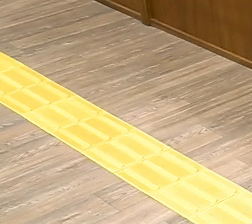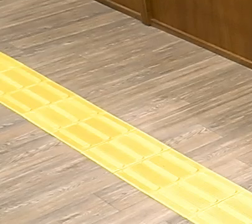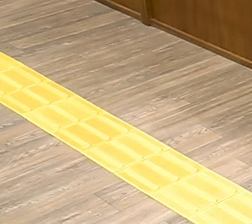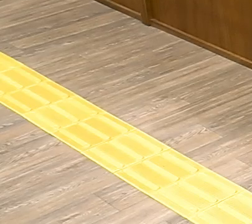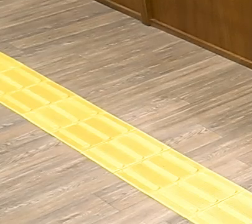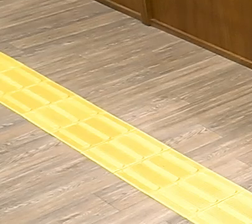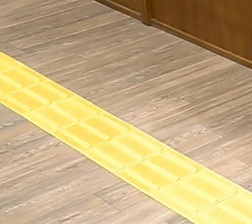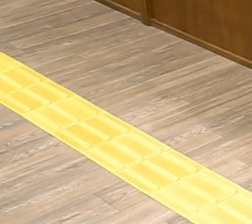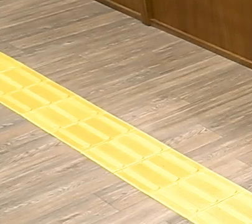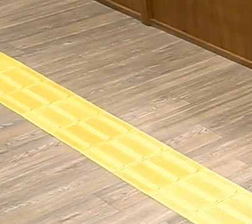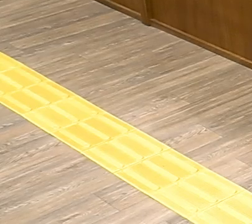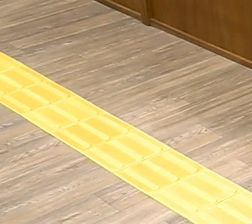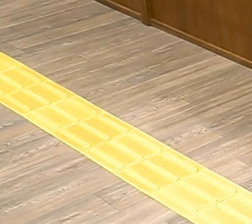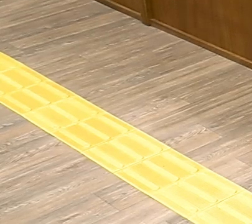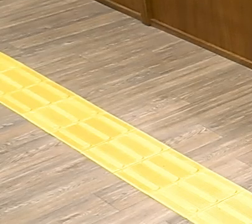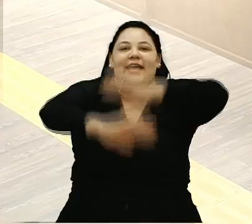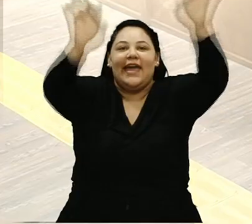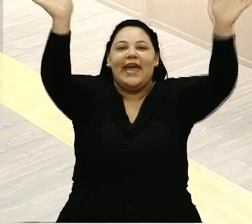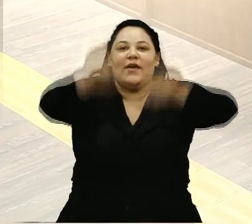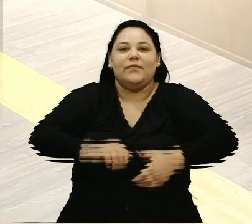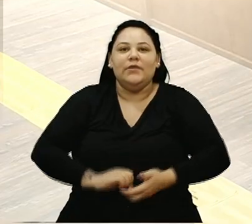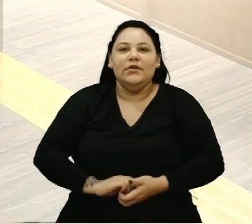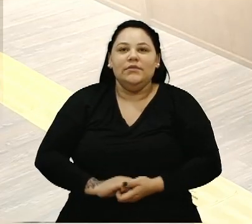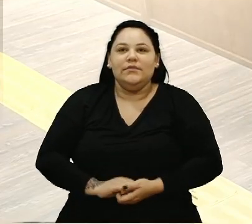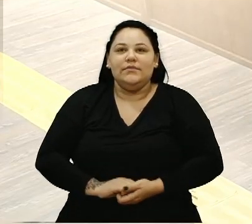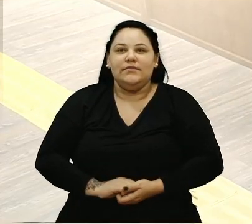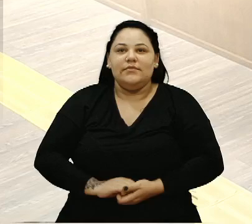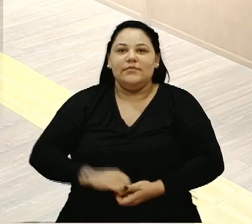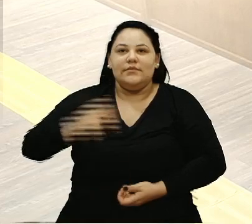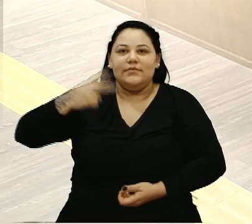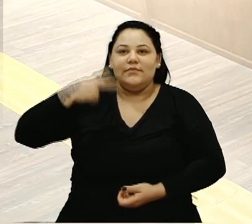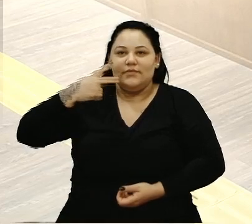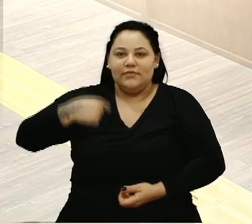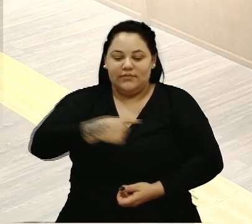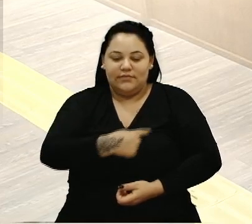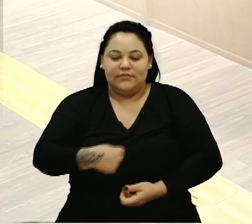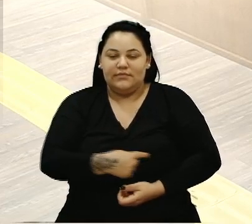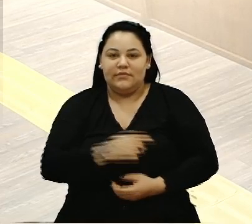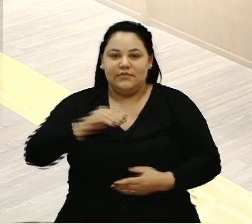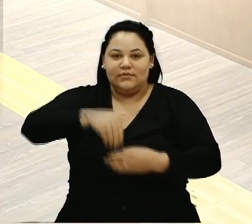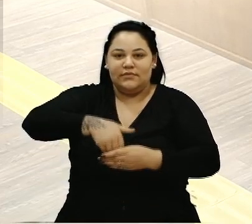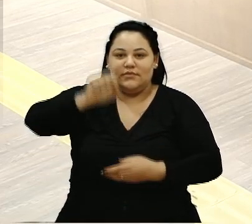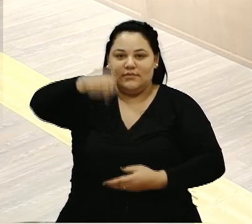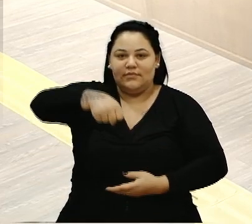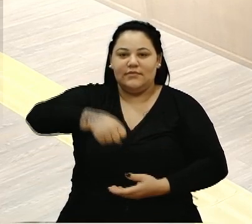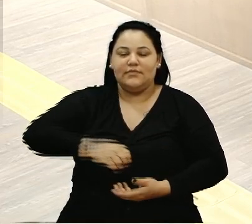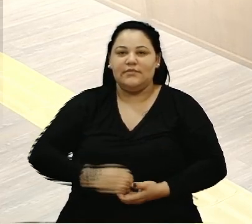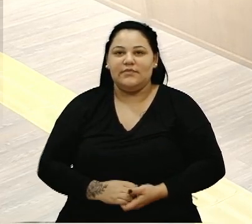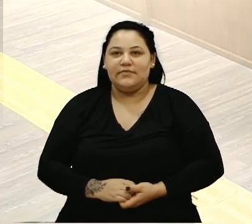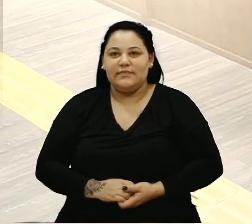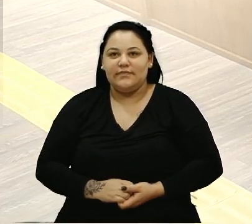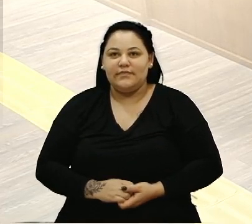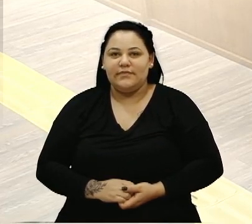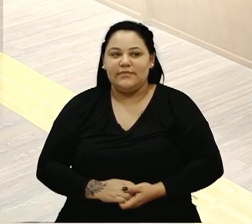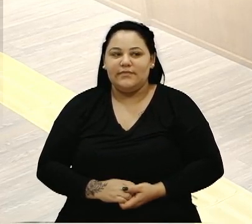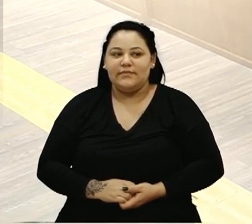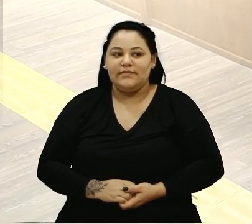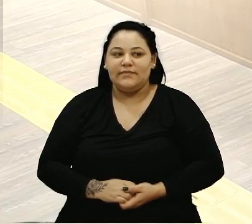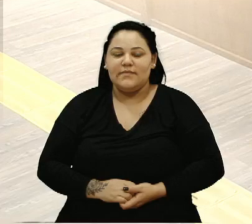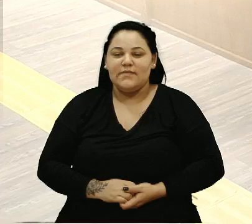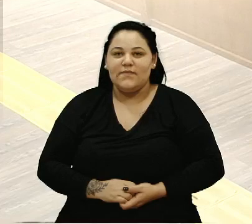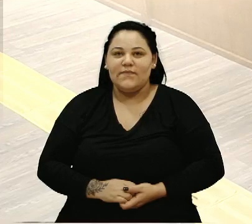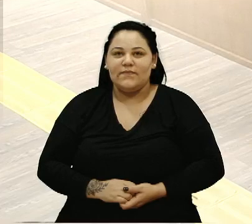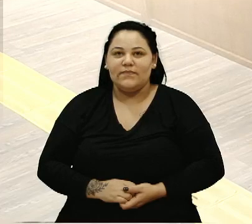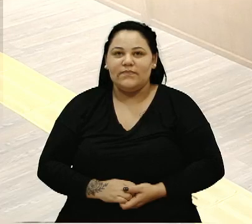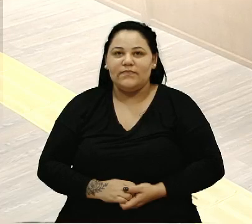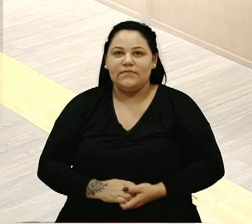Vereador professor Zanquim votou sim a prorrogação da sessão. Depois eu... Sim.